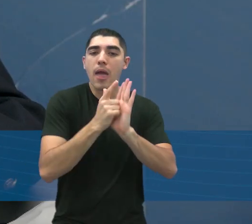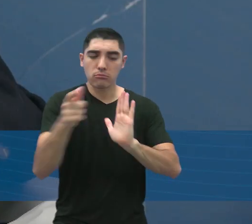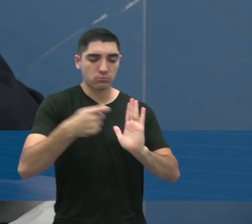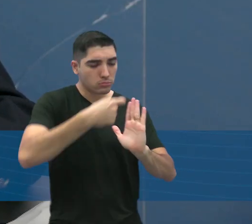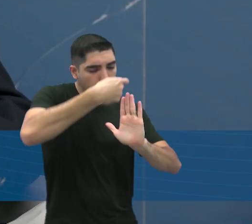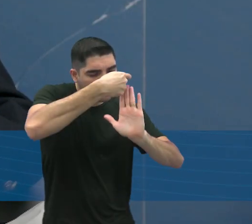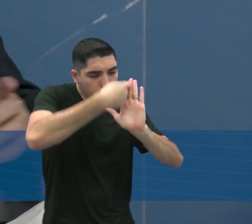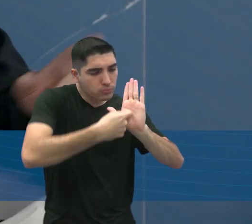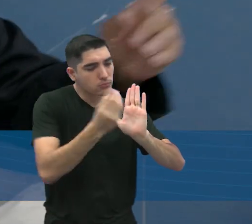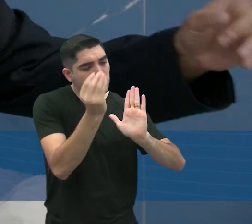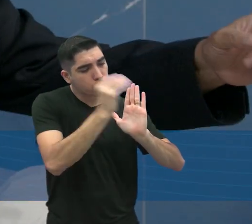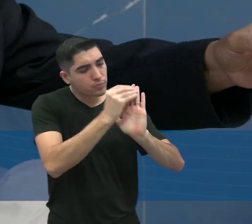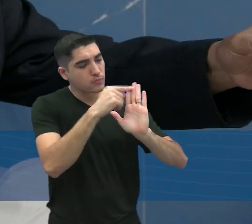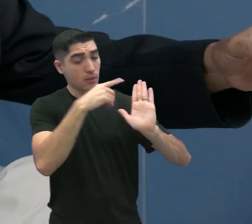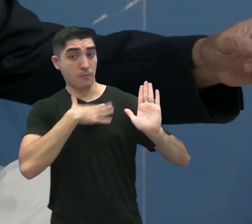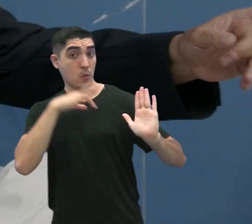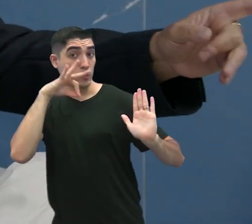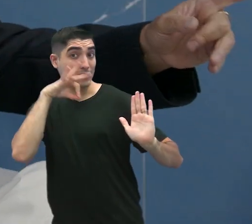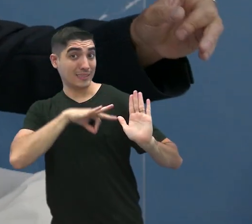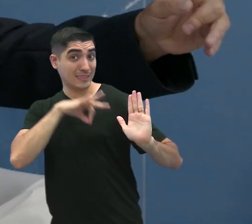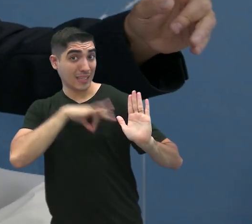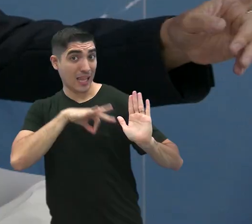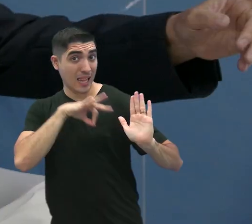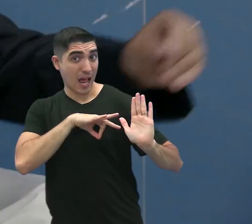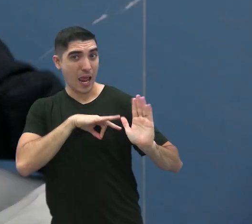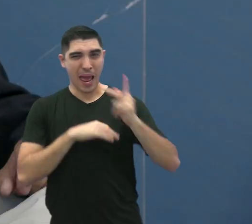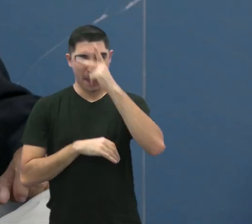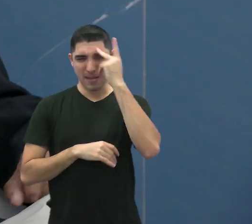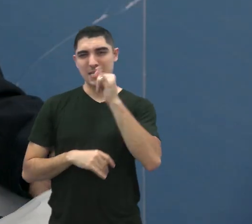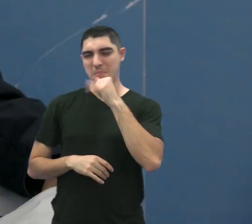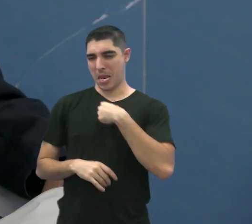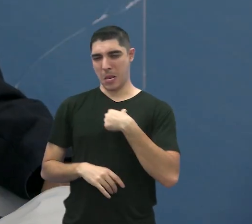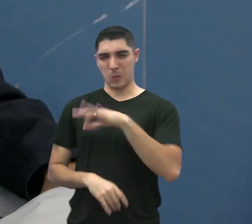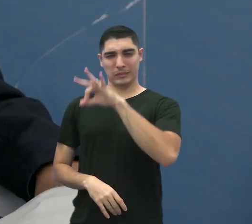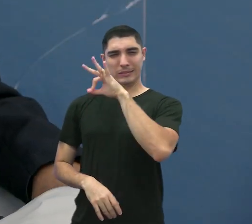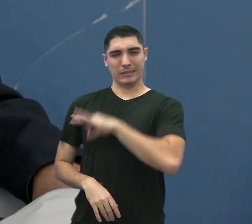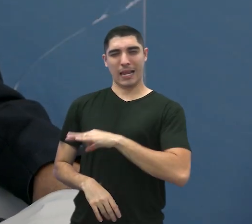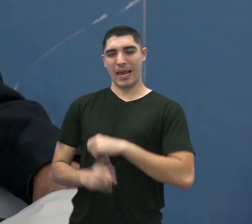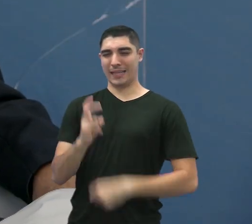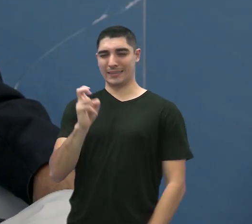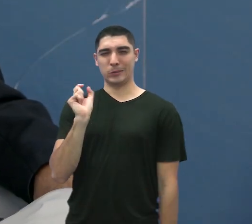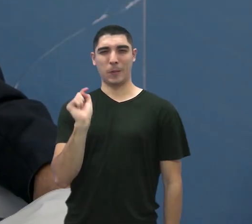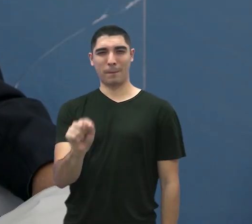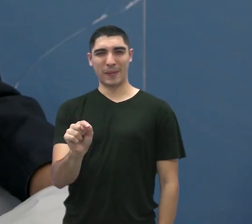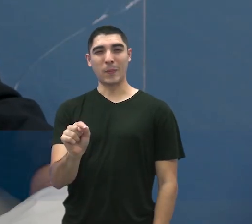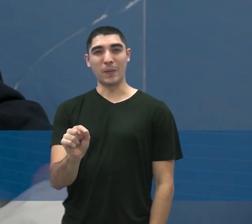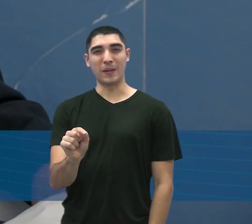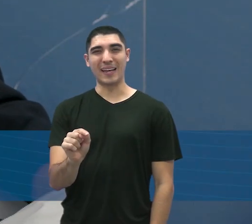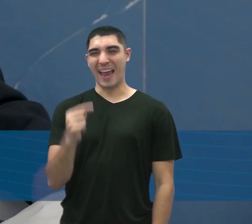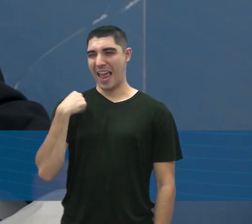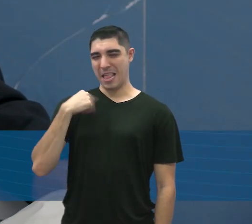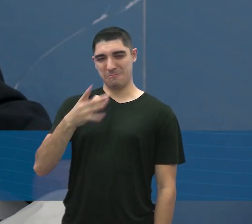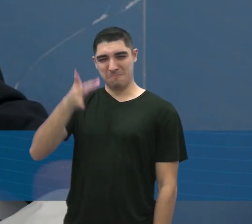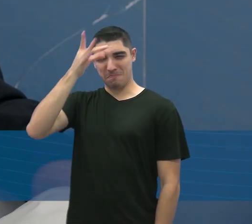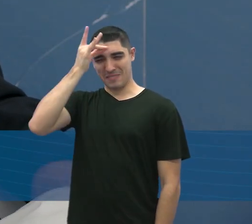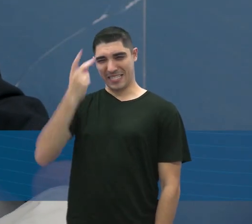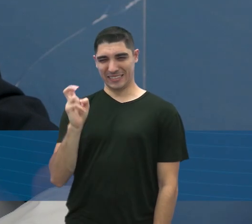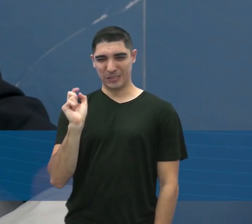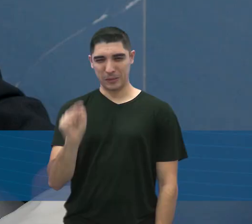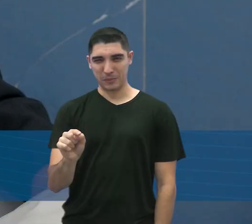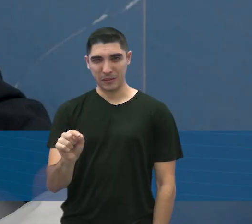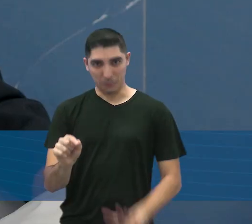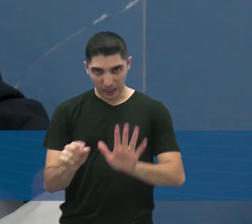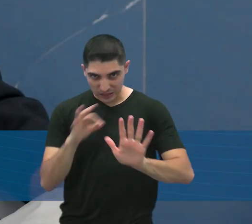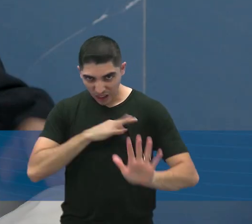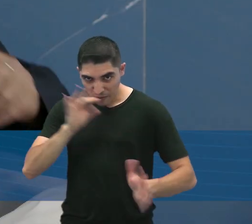você ganha líquido, porque às vezes a pessoa fala assim, eu ganho 5 mil reais, ele bota na cabeça 5 mil reais, mas ele